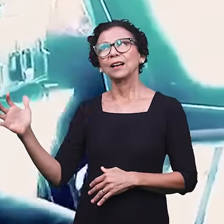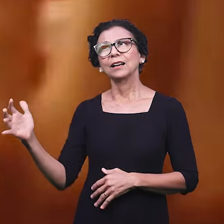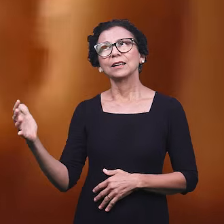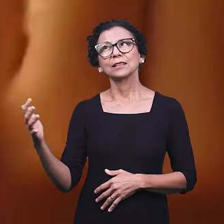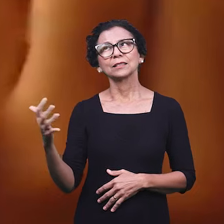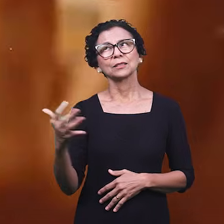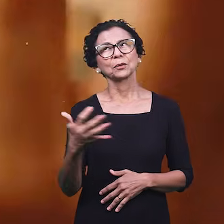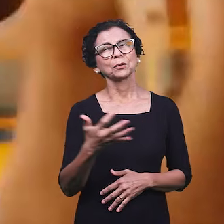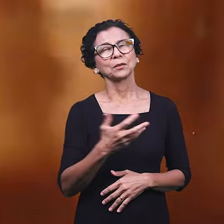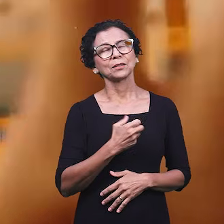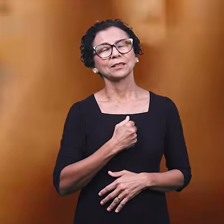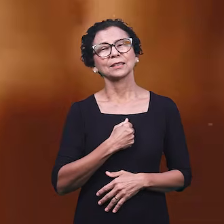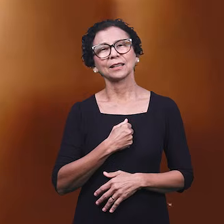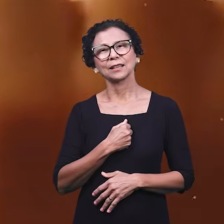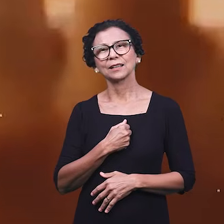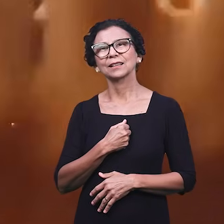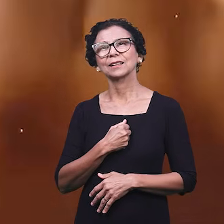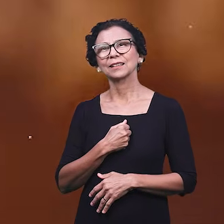louvar,